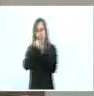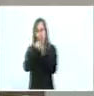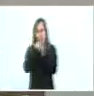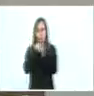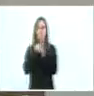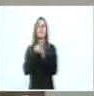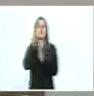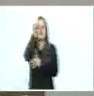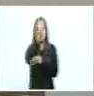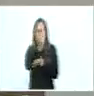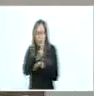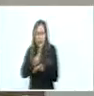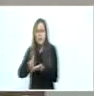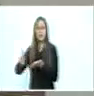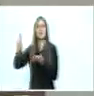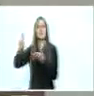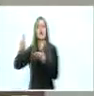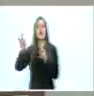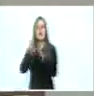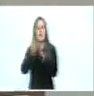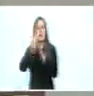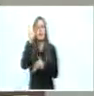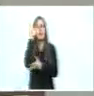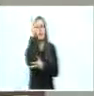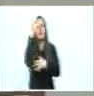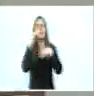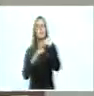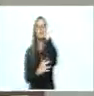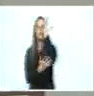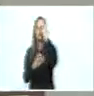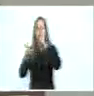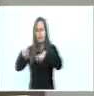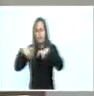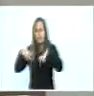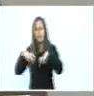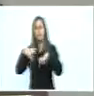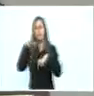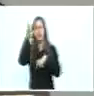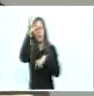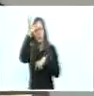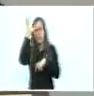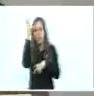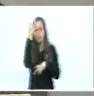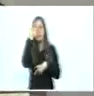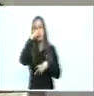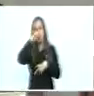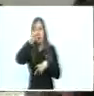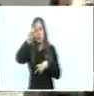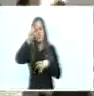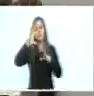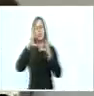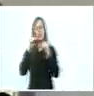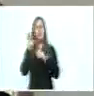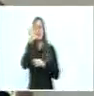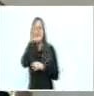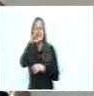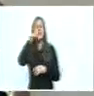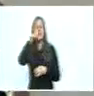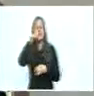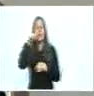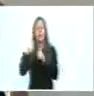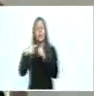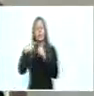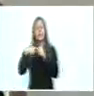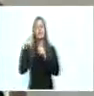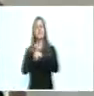muito para a questão florestal e também agrária e ambiental, então muitos dos nossos servidores são da cidade de Viçosa